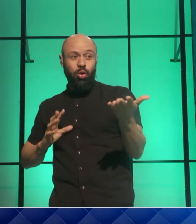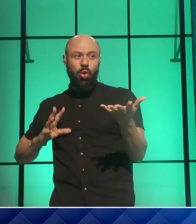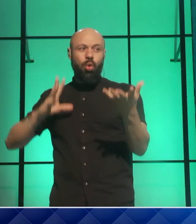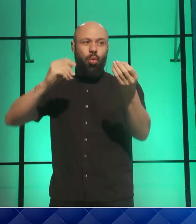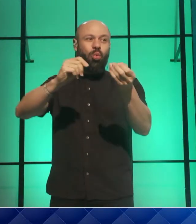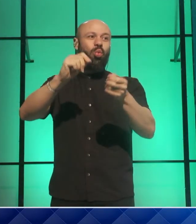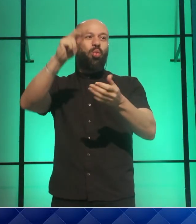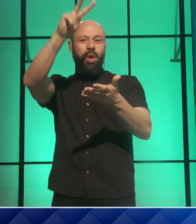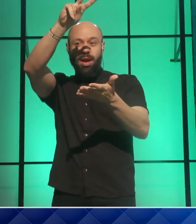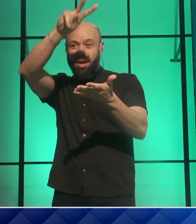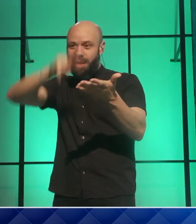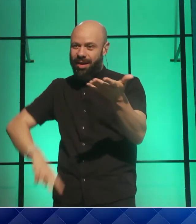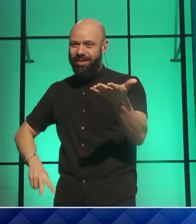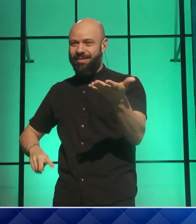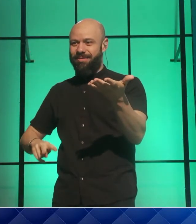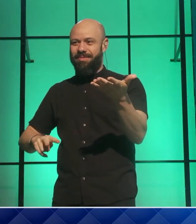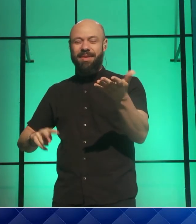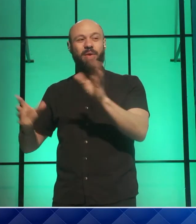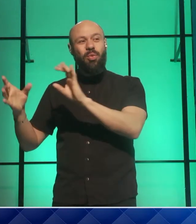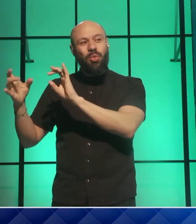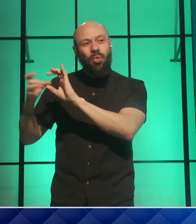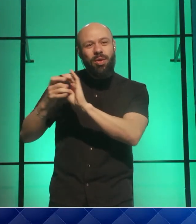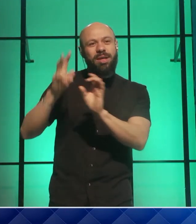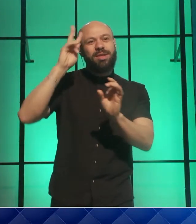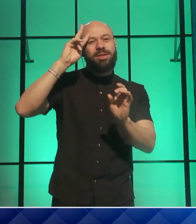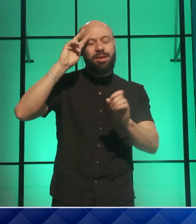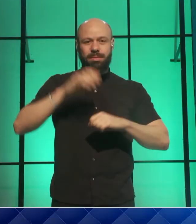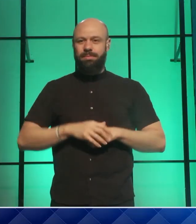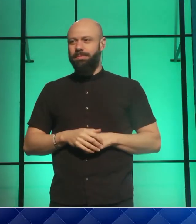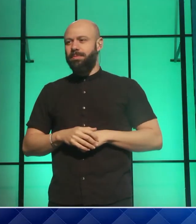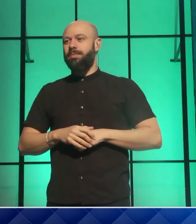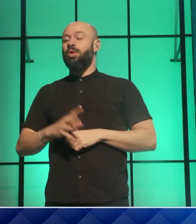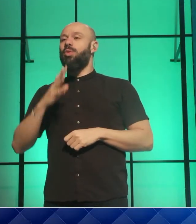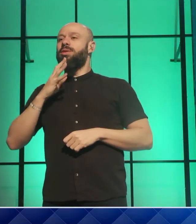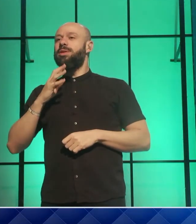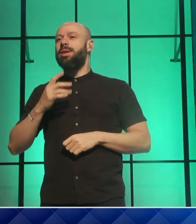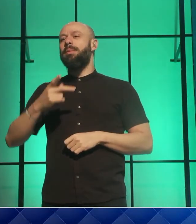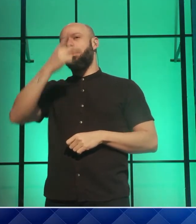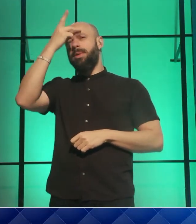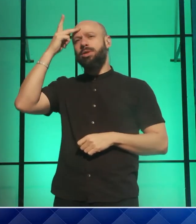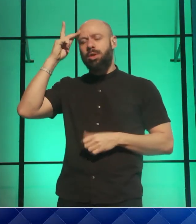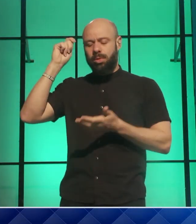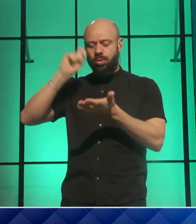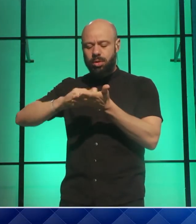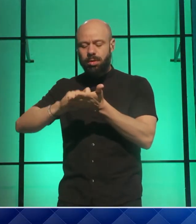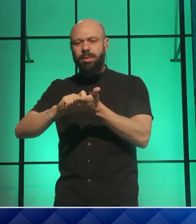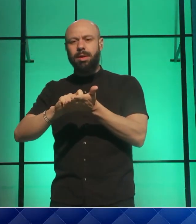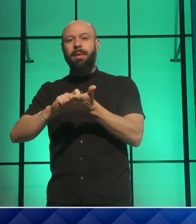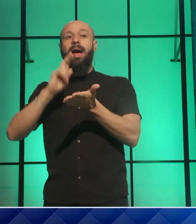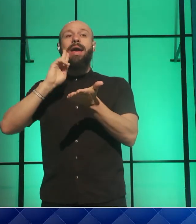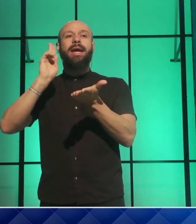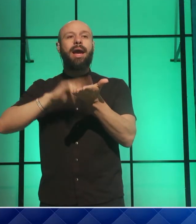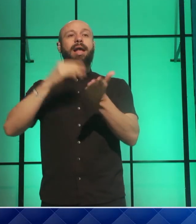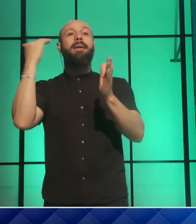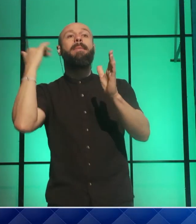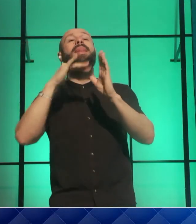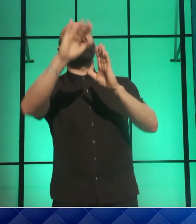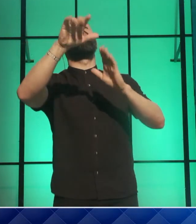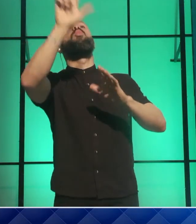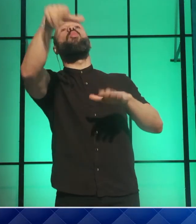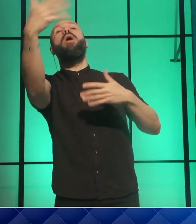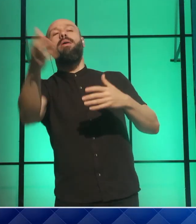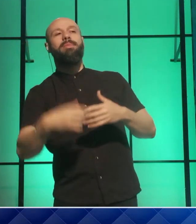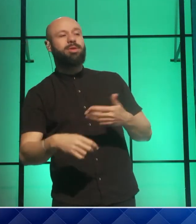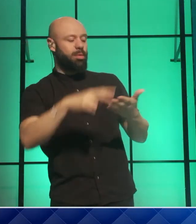pretexto. Você precisa olhar quem está escrevendo, para quem ele está escrevendo, quando ele